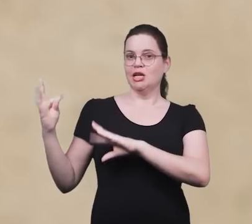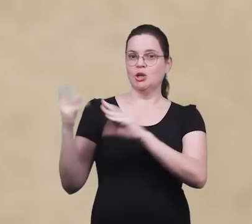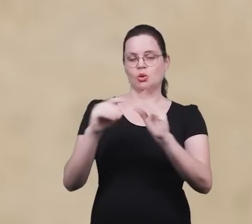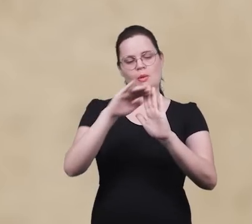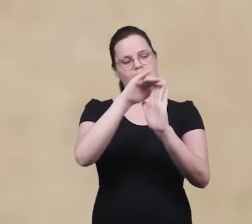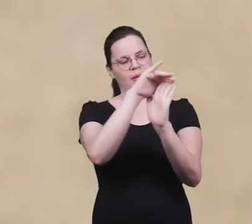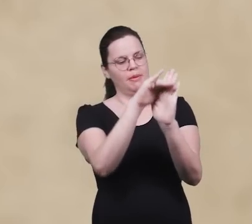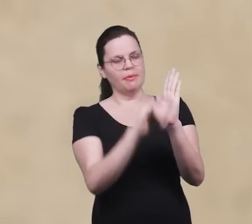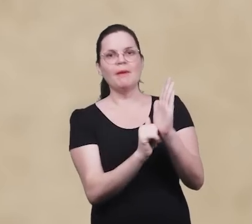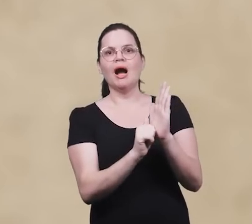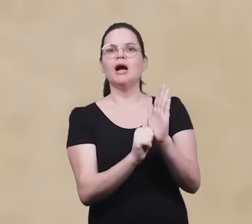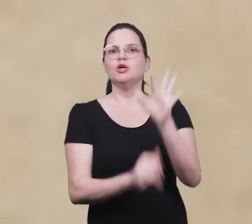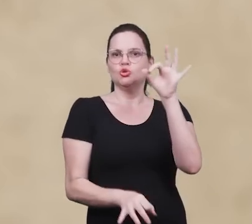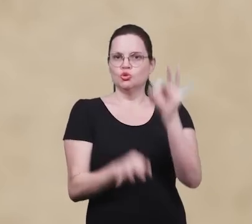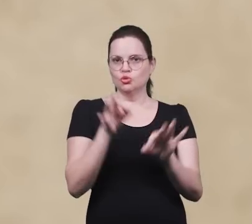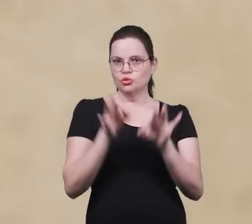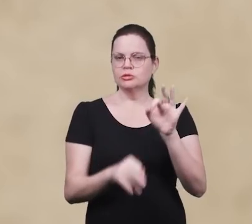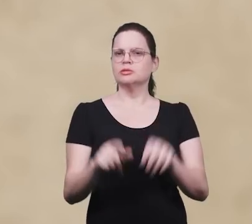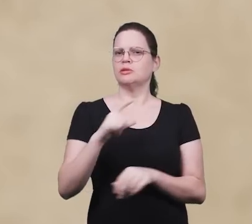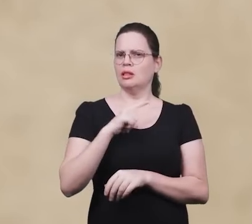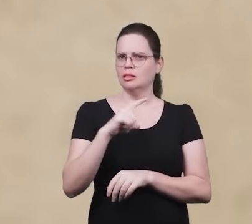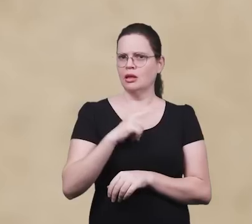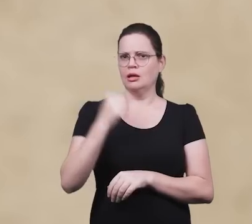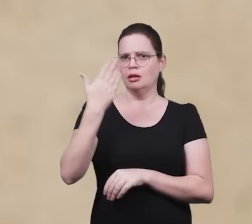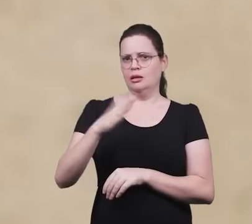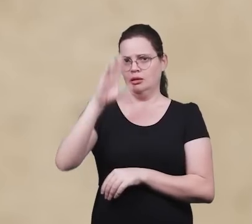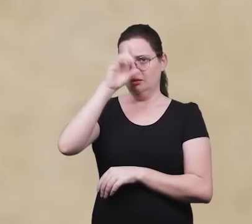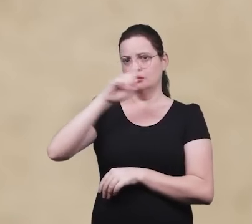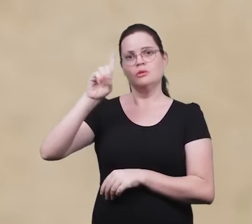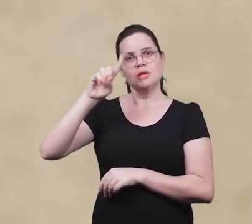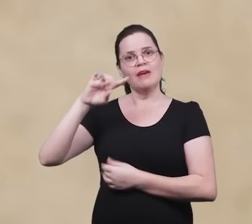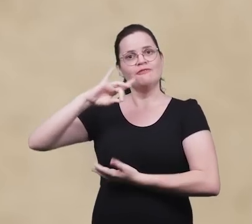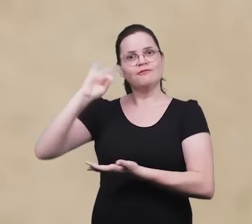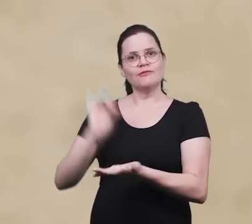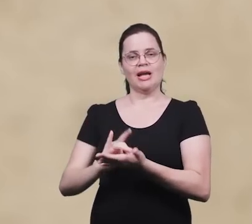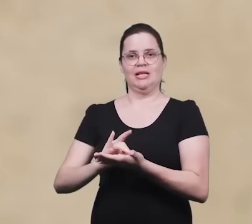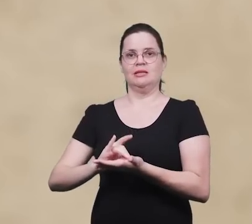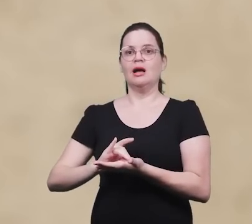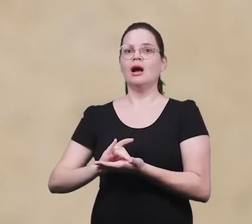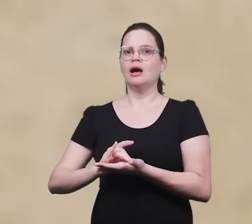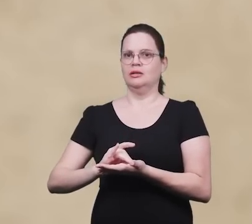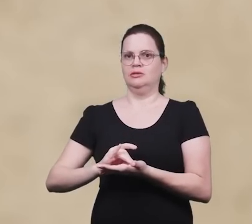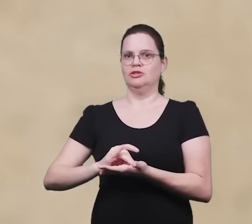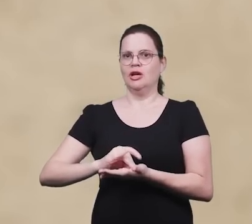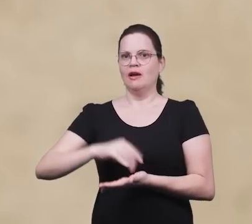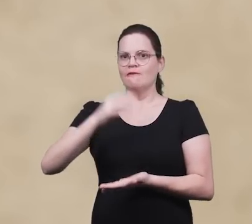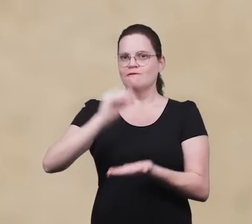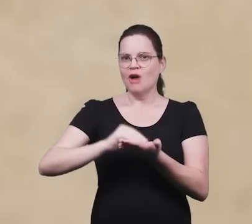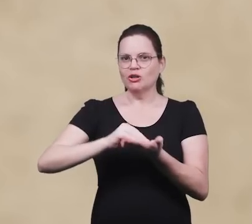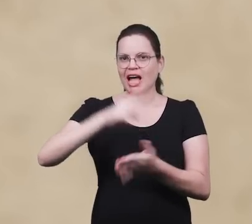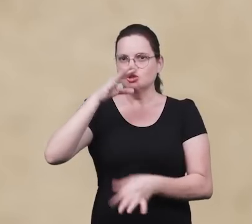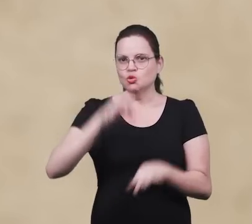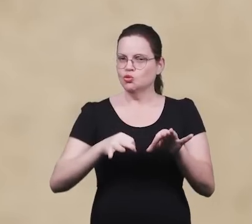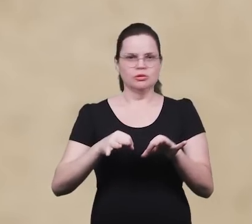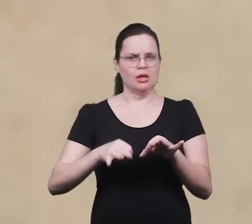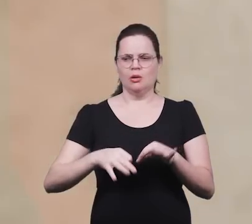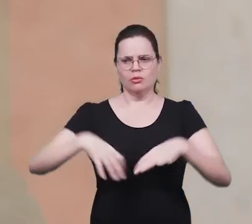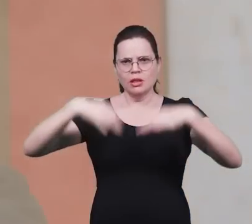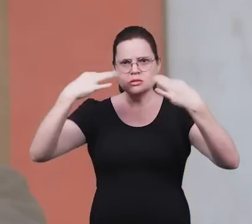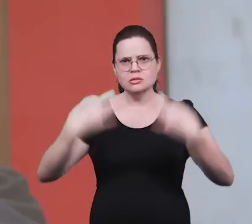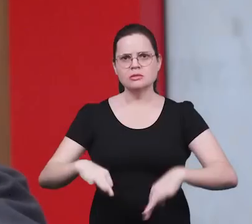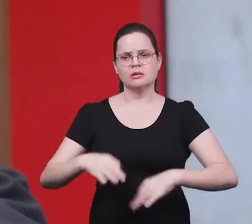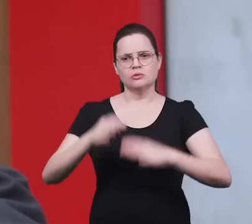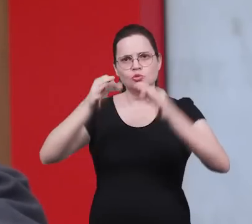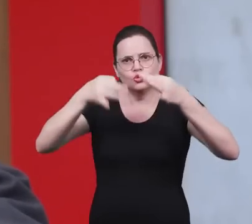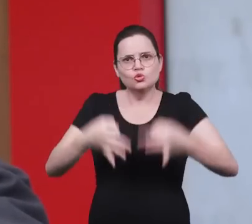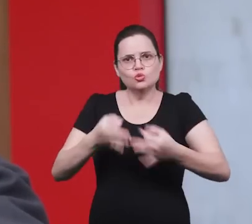caminhos juízos são. Deus é a verdade e não há nele injustiça. Justo e reto é. Sabe o que Moisés